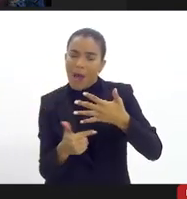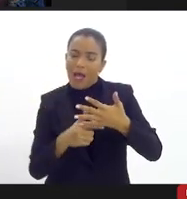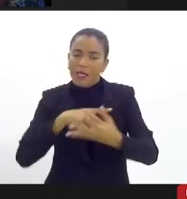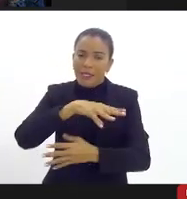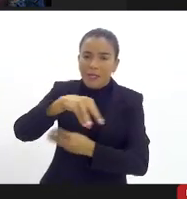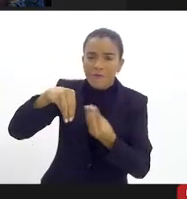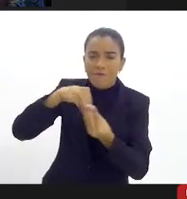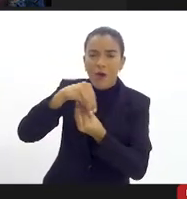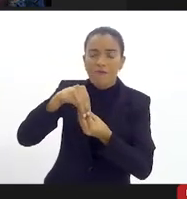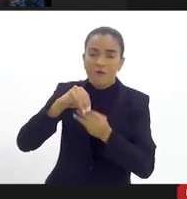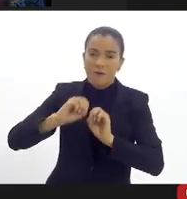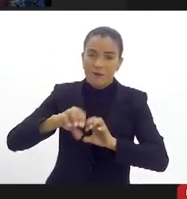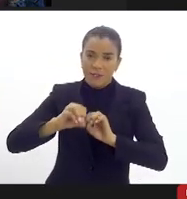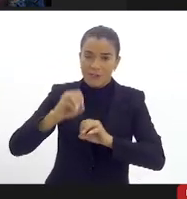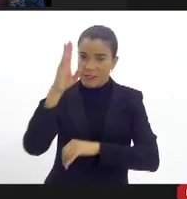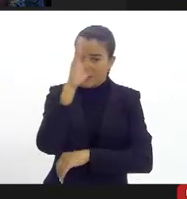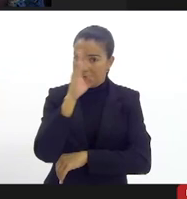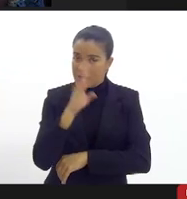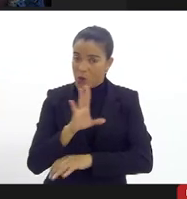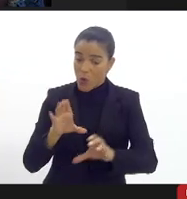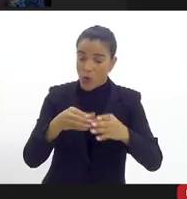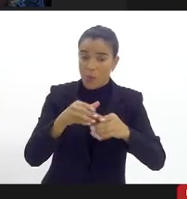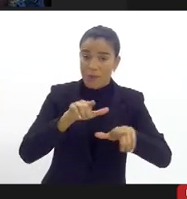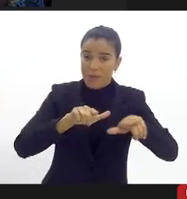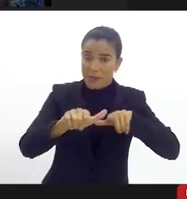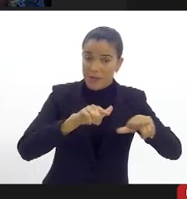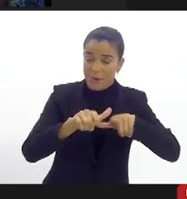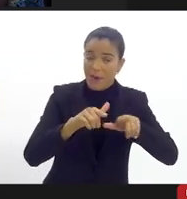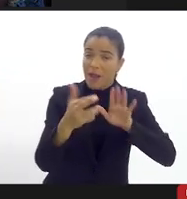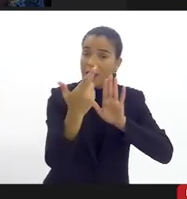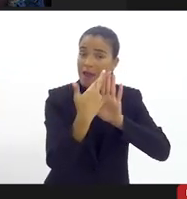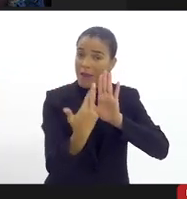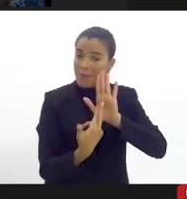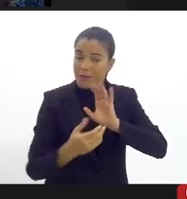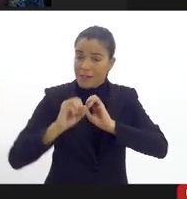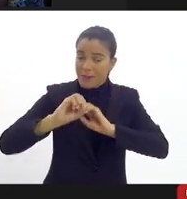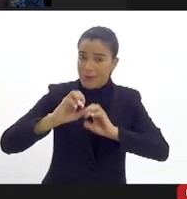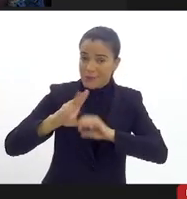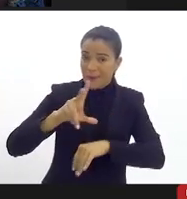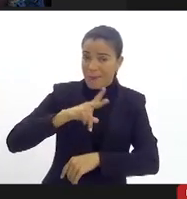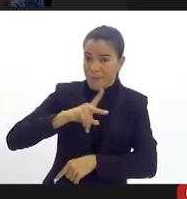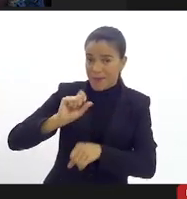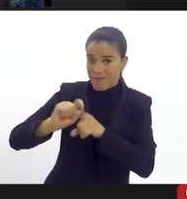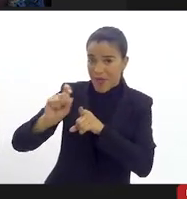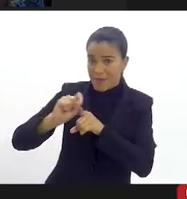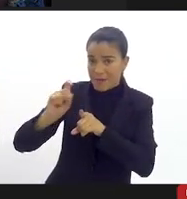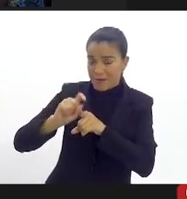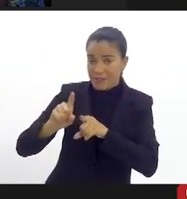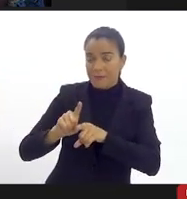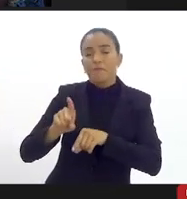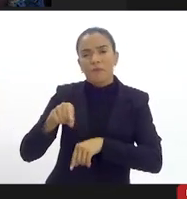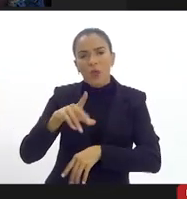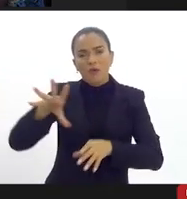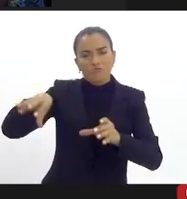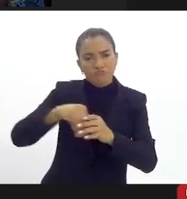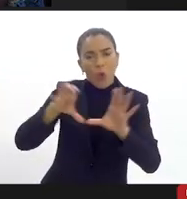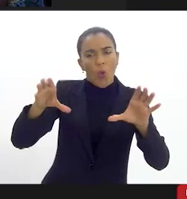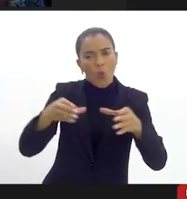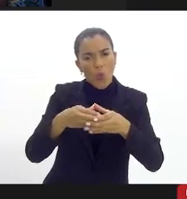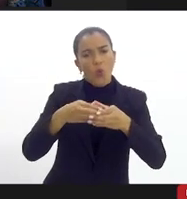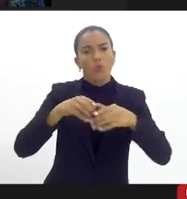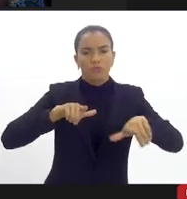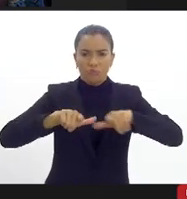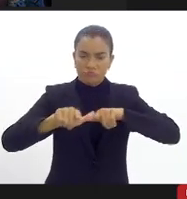e um desses grupos de trabalho é justamente a regulamentação da educação privada nós constituímos esse grupo de trabalho